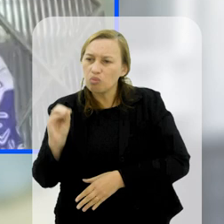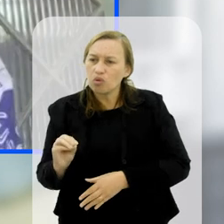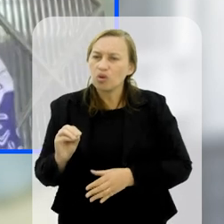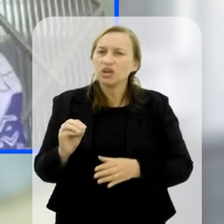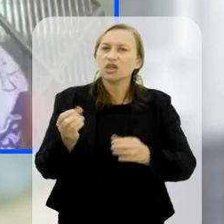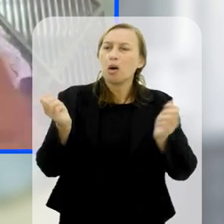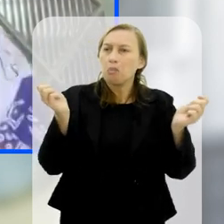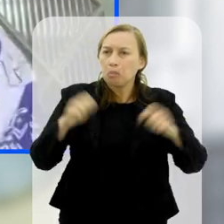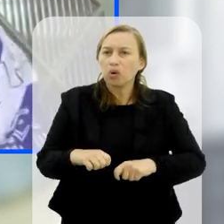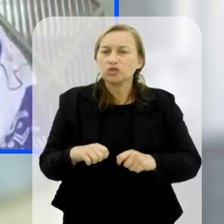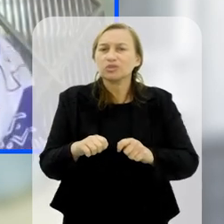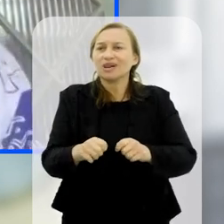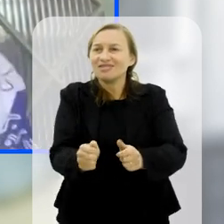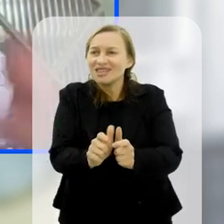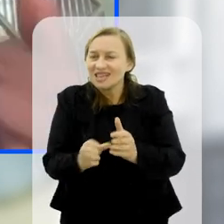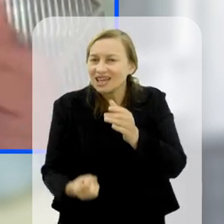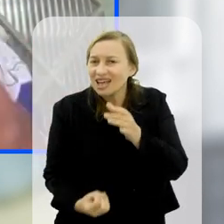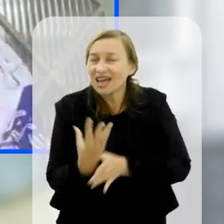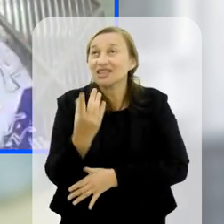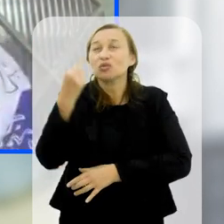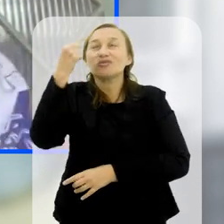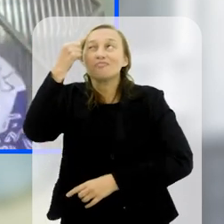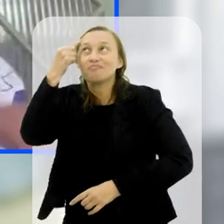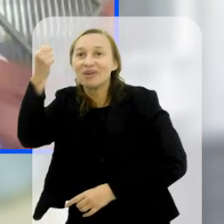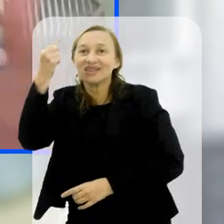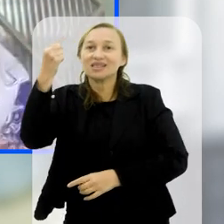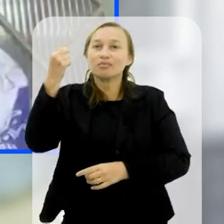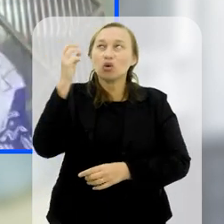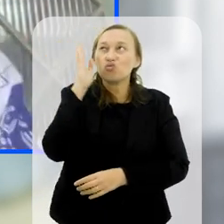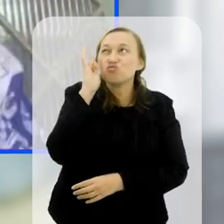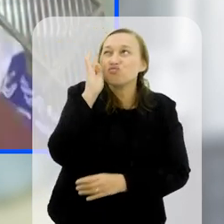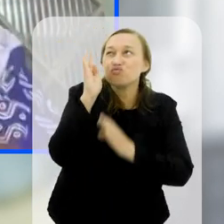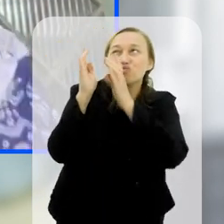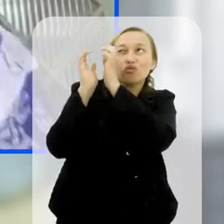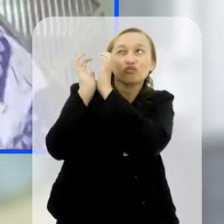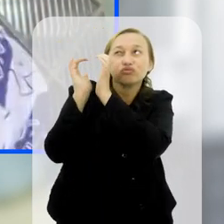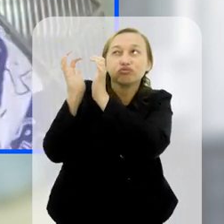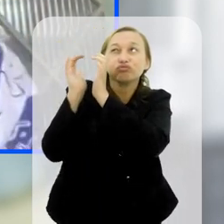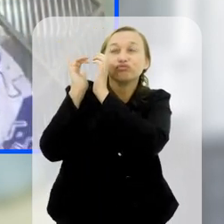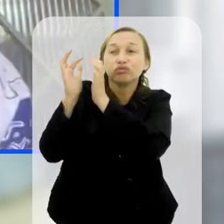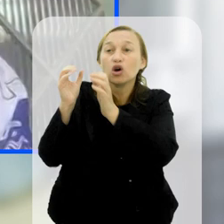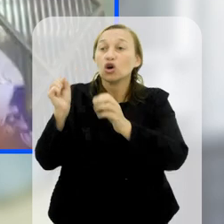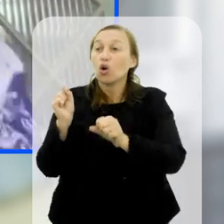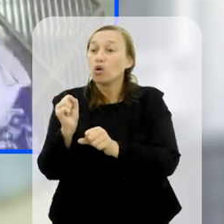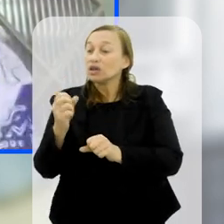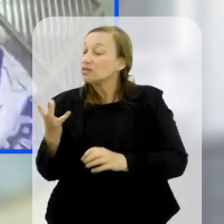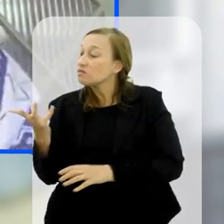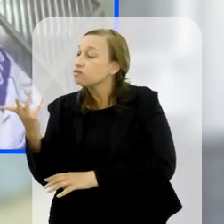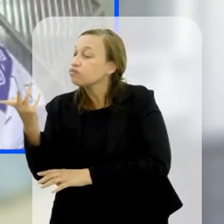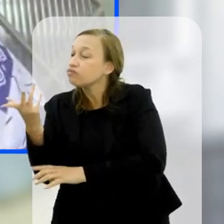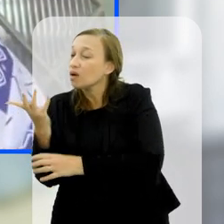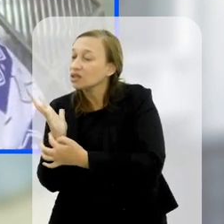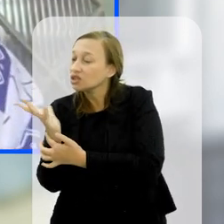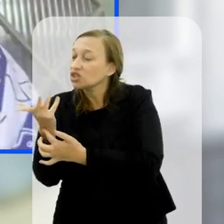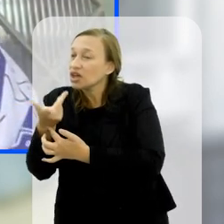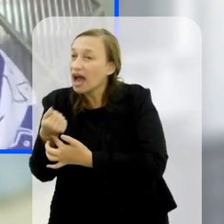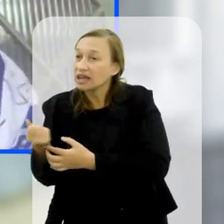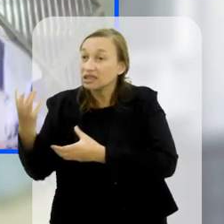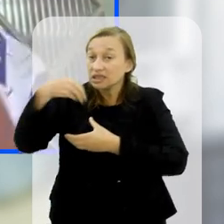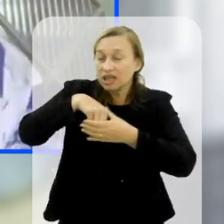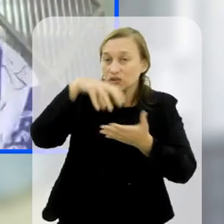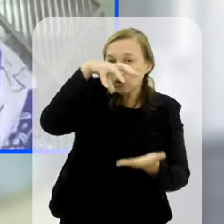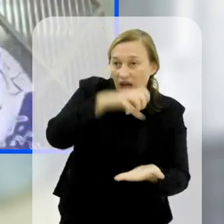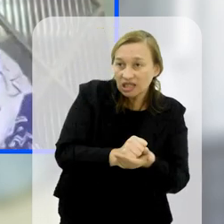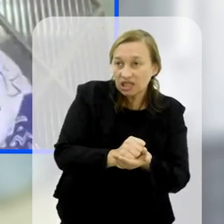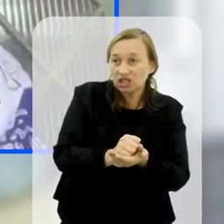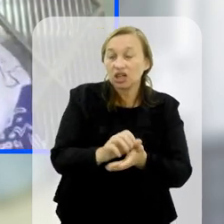possibilidade que tem de construção, de pensamento, de reflexão, de obras de arte internamente também dentro do cadastro. Então,